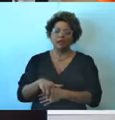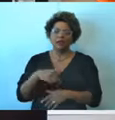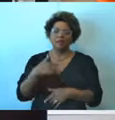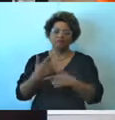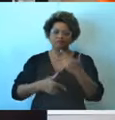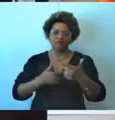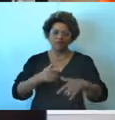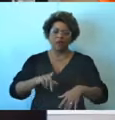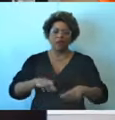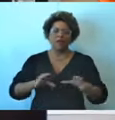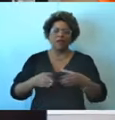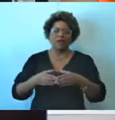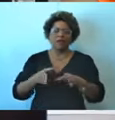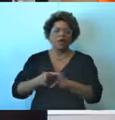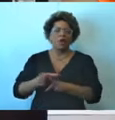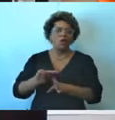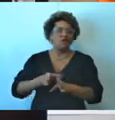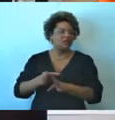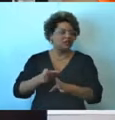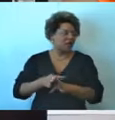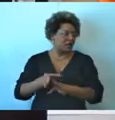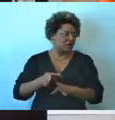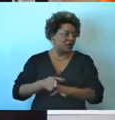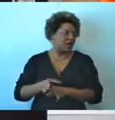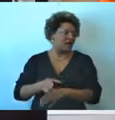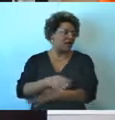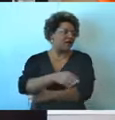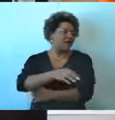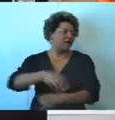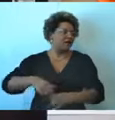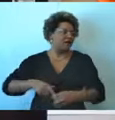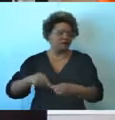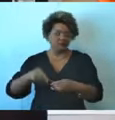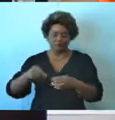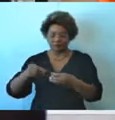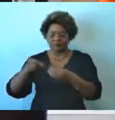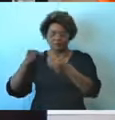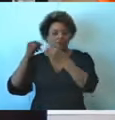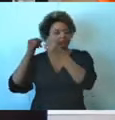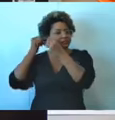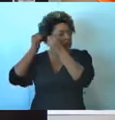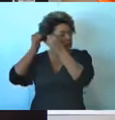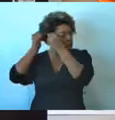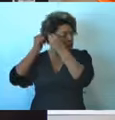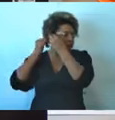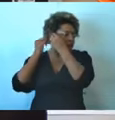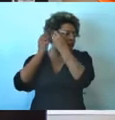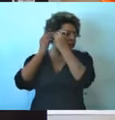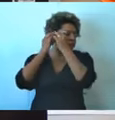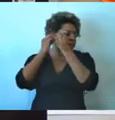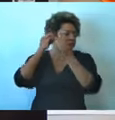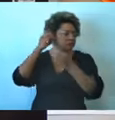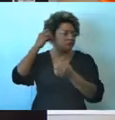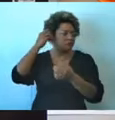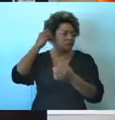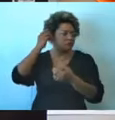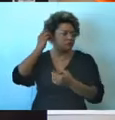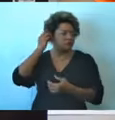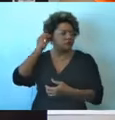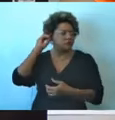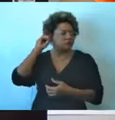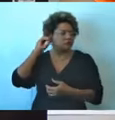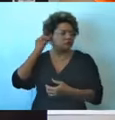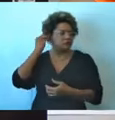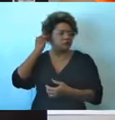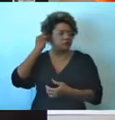bastante tempo, e o Medrado é um grande conhecedor da área de transportes. Mais à frente eu vou passar a palavra para você também, Medrado. Seguindo aqui,